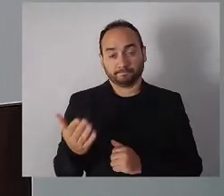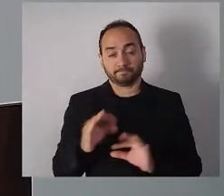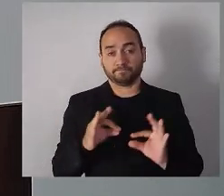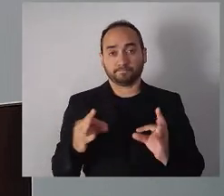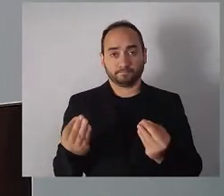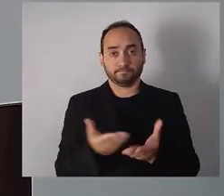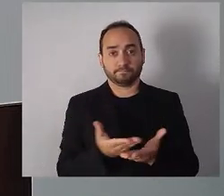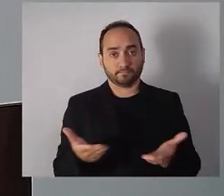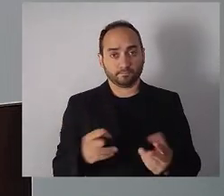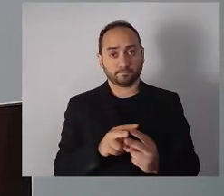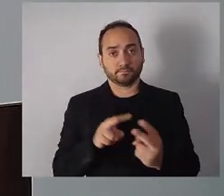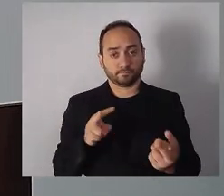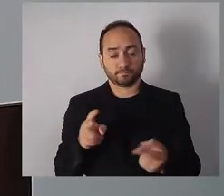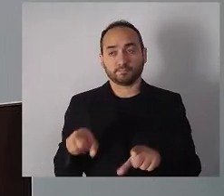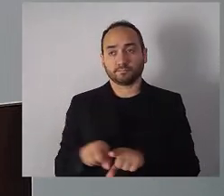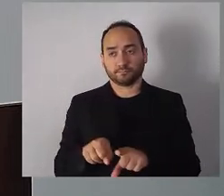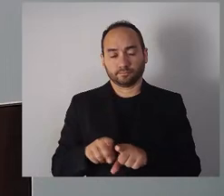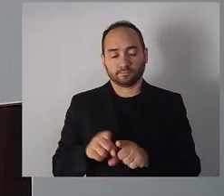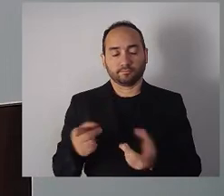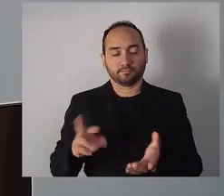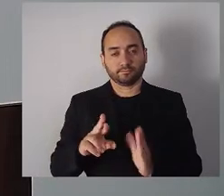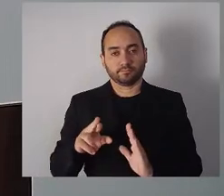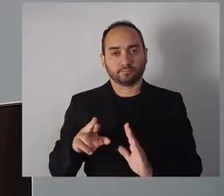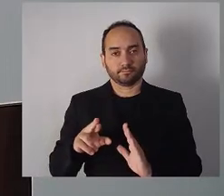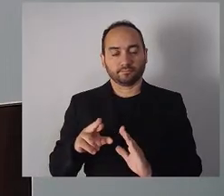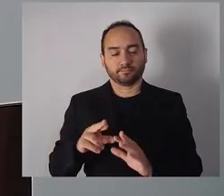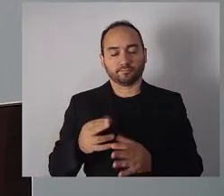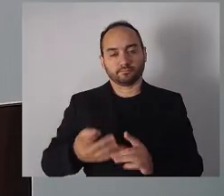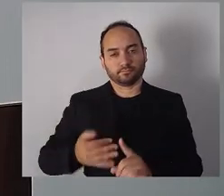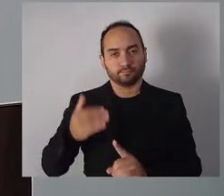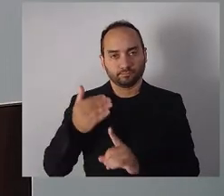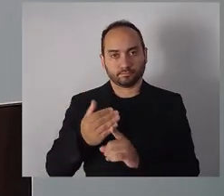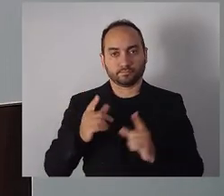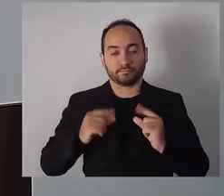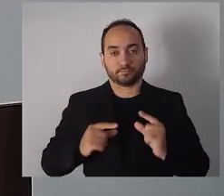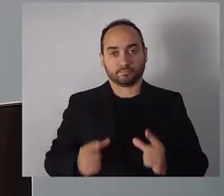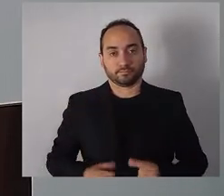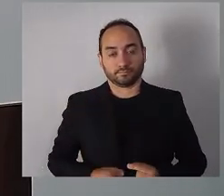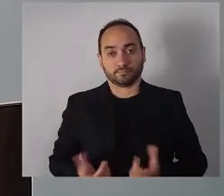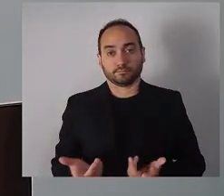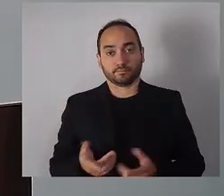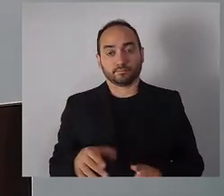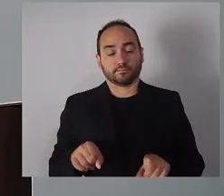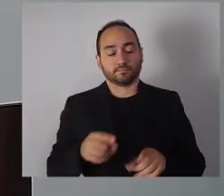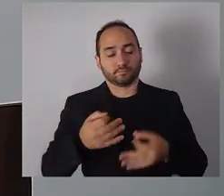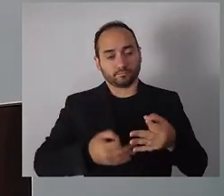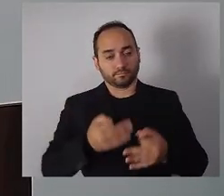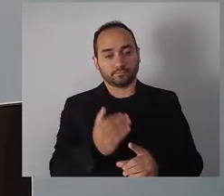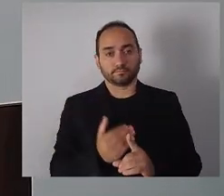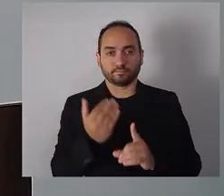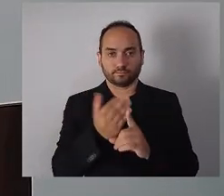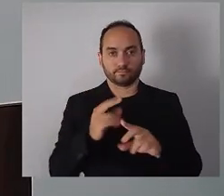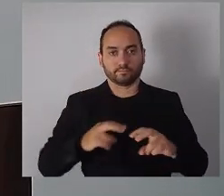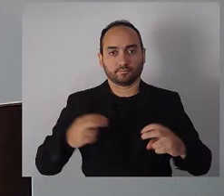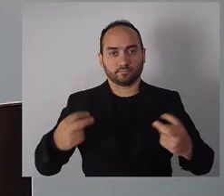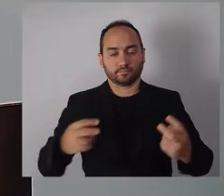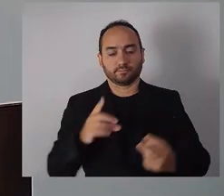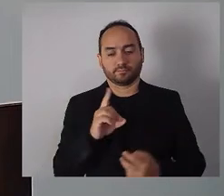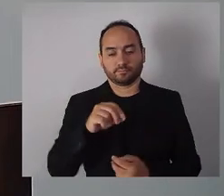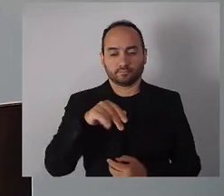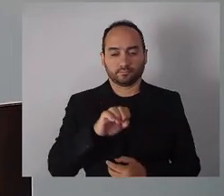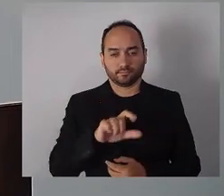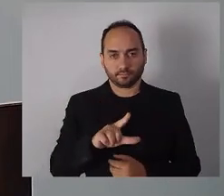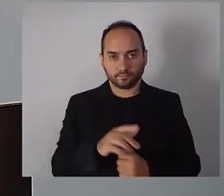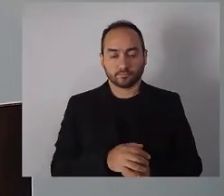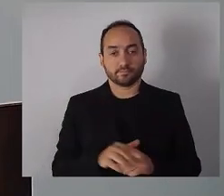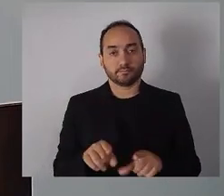forma virtual, doutor Gleidson Pontes, excelentíssimos senhores desembargadores eleitorais, doutor Daniel Carneiro,